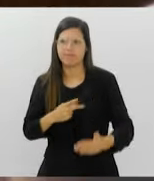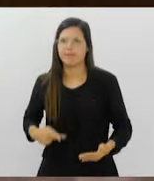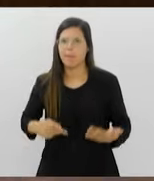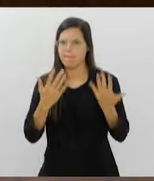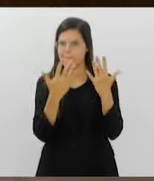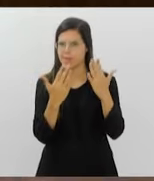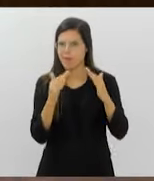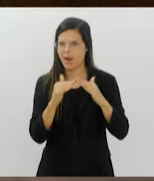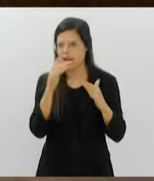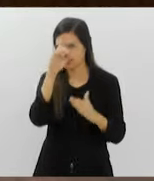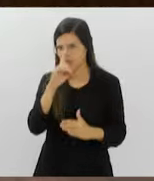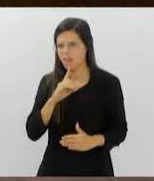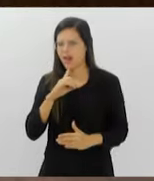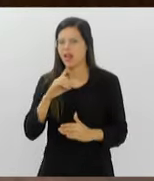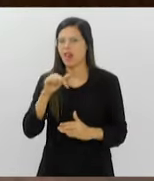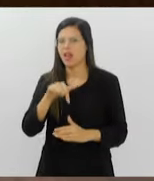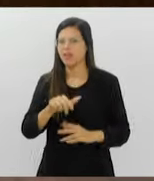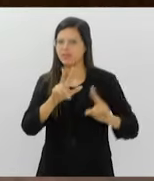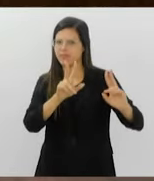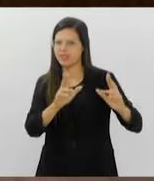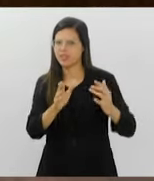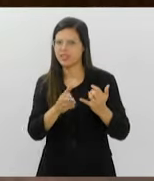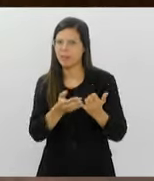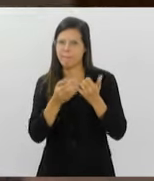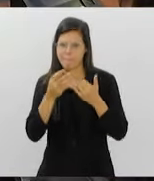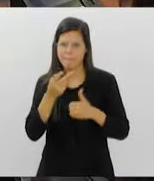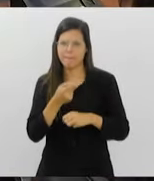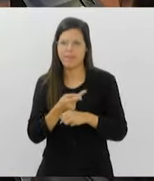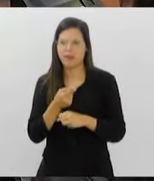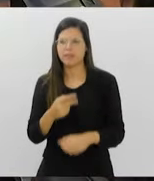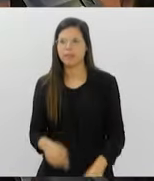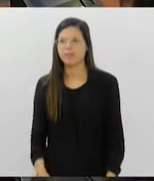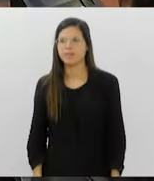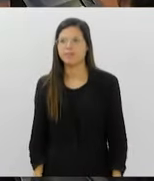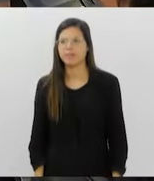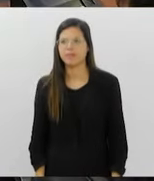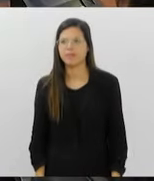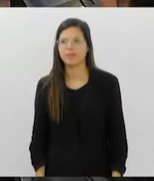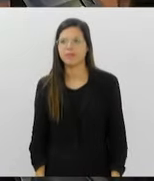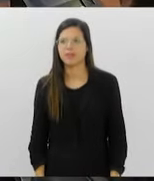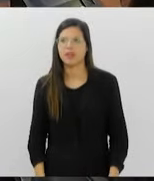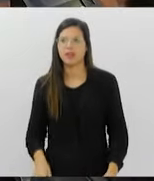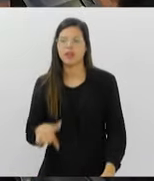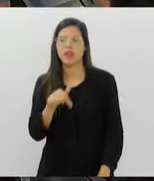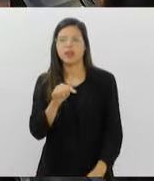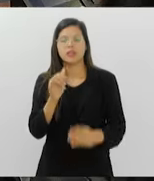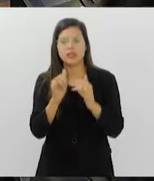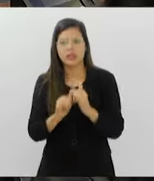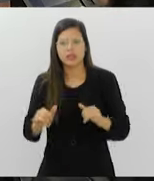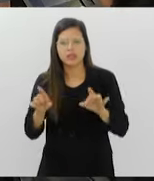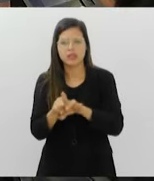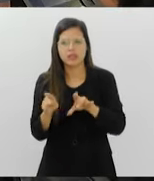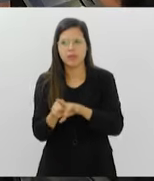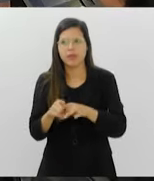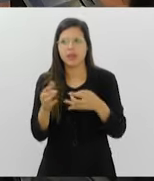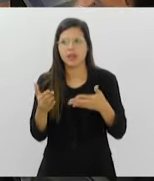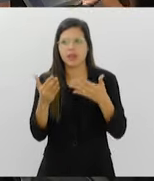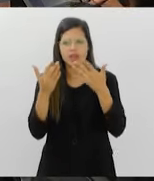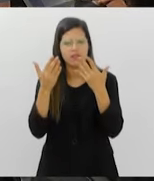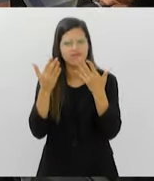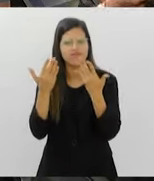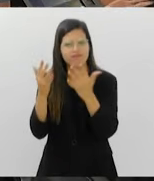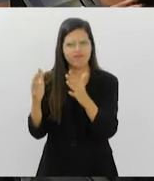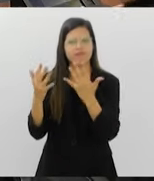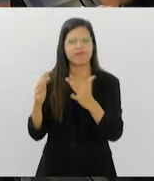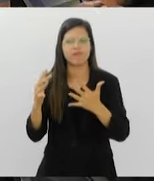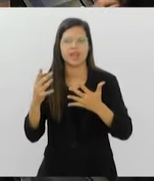Amarela por esse título honroso e merecido. Para declarar aqui também, presidente, queria felicitar a nossa autora, a deputada